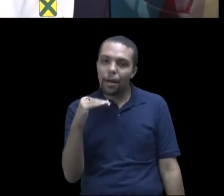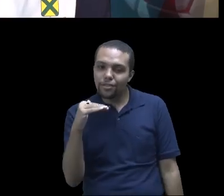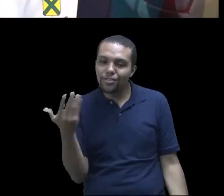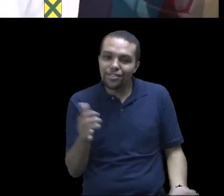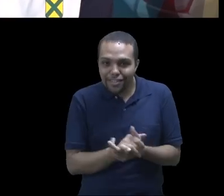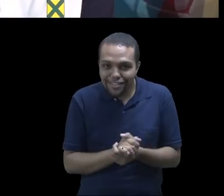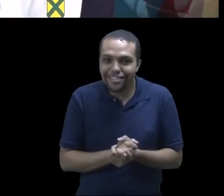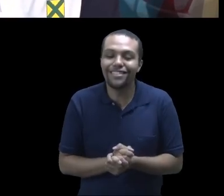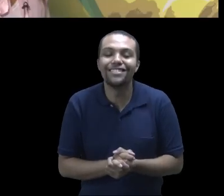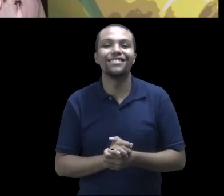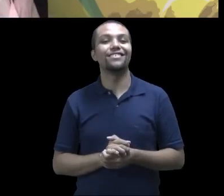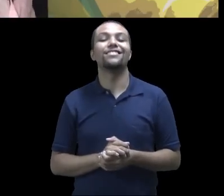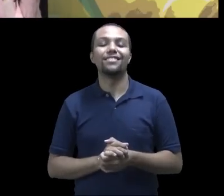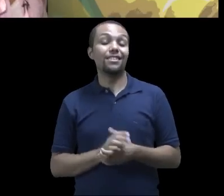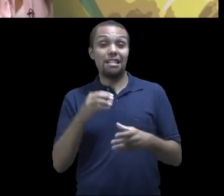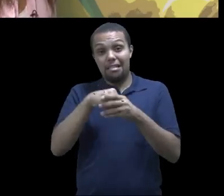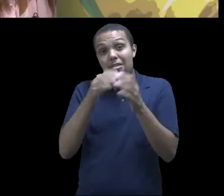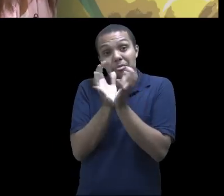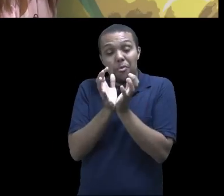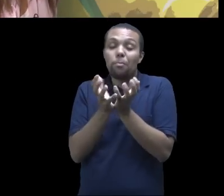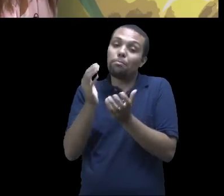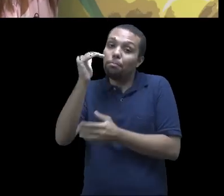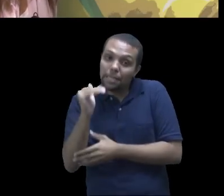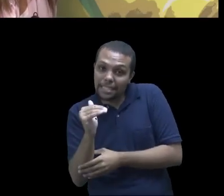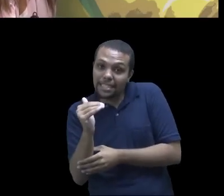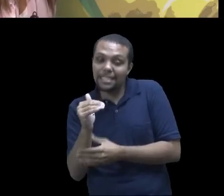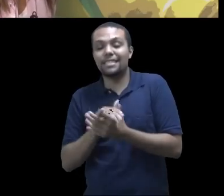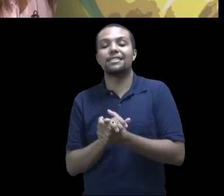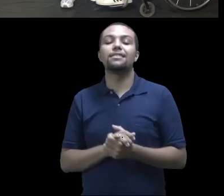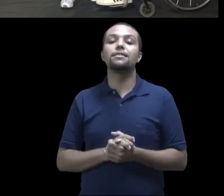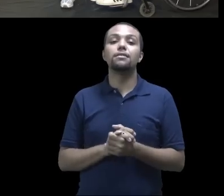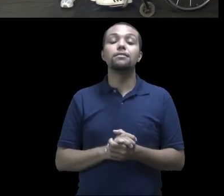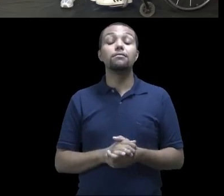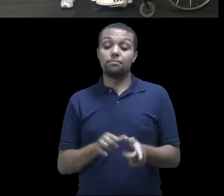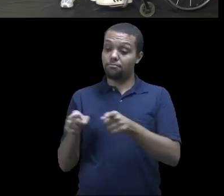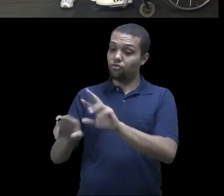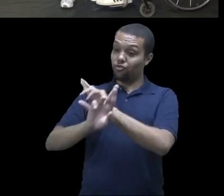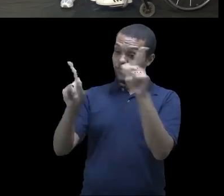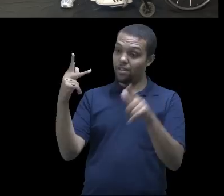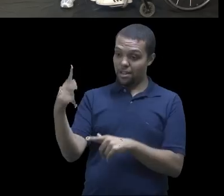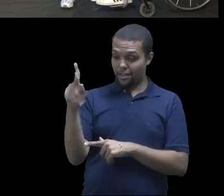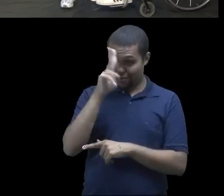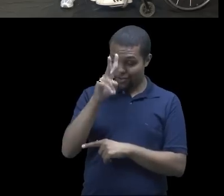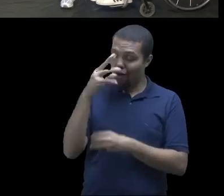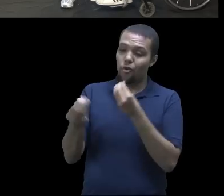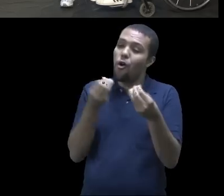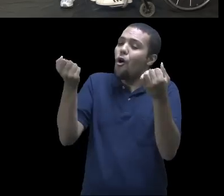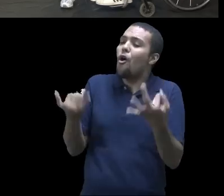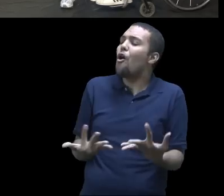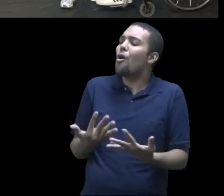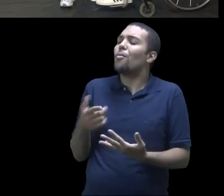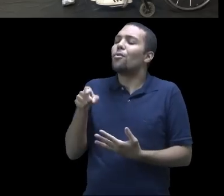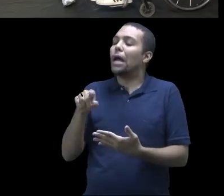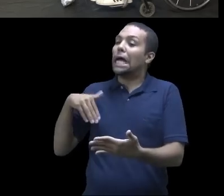sou baixinha. Ah, dentro de uma seleção, né? É. Não tem como. É, verdade. E o Heriberto foi uma história um pouco diferente, né? Heriberto, me